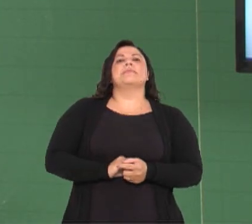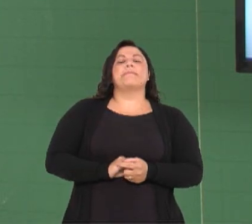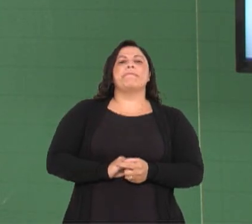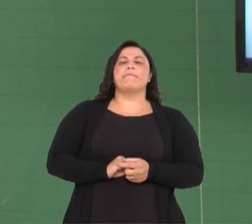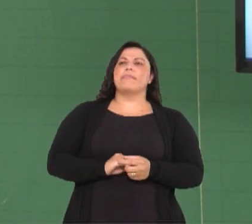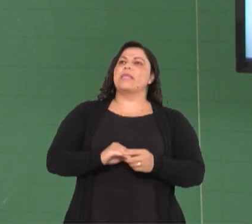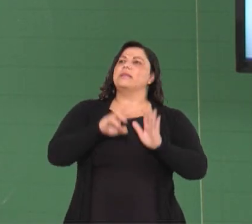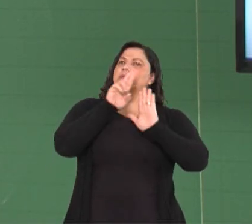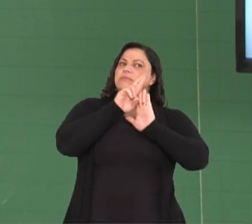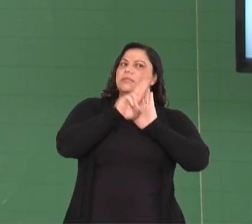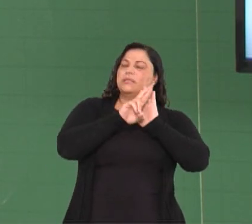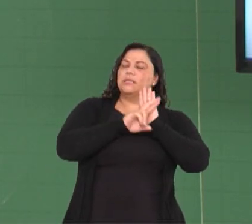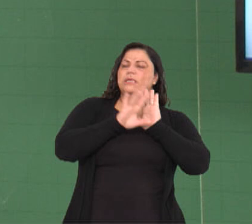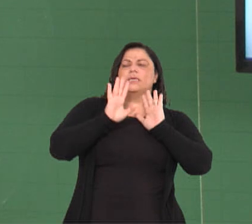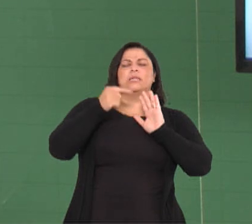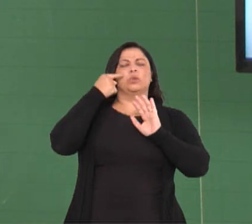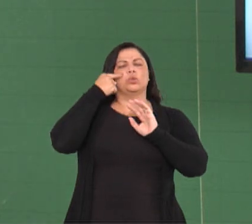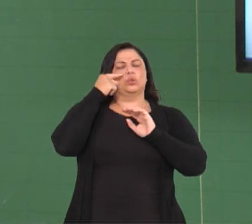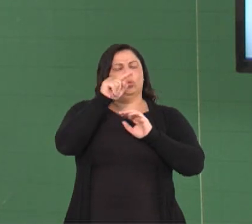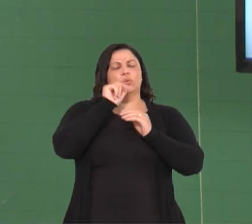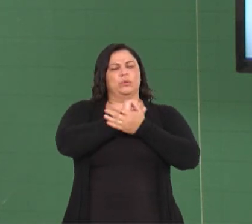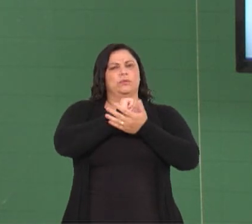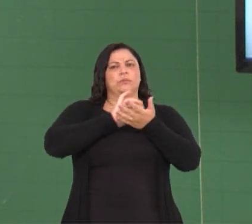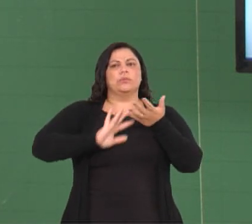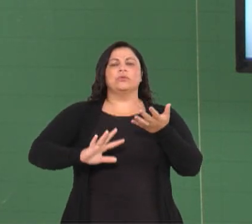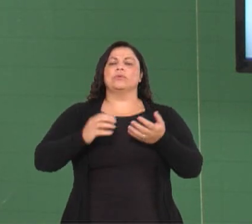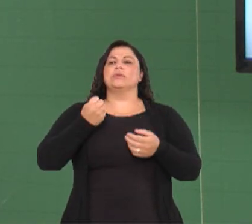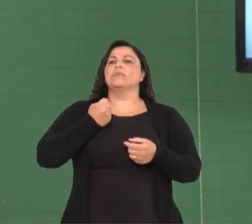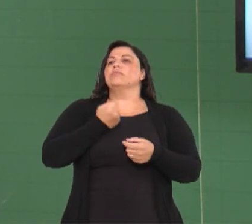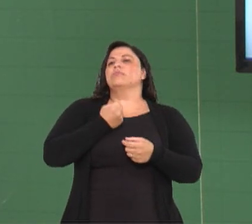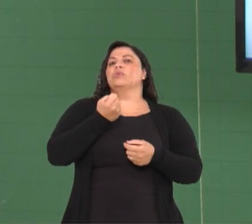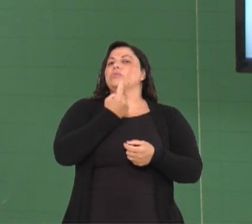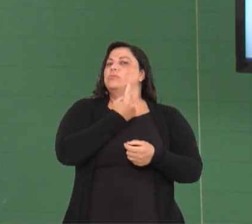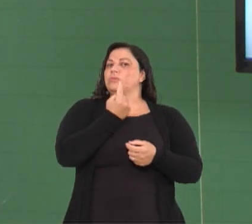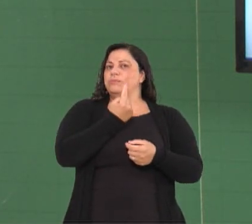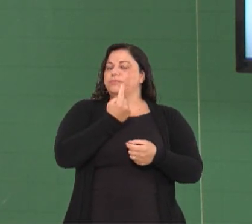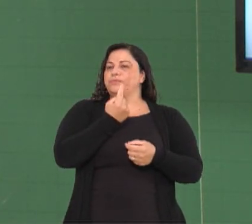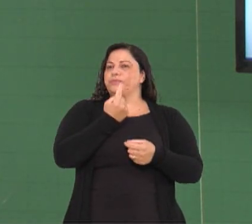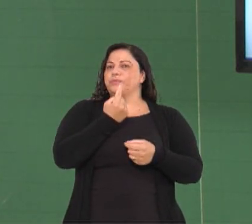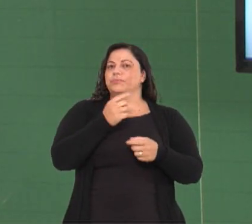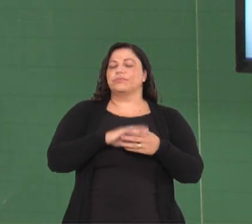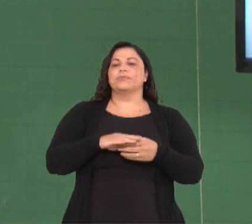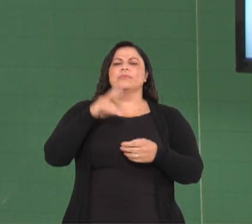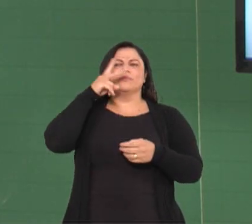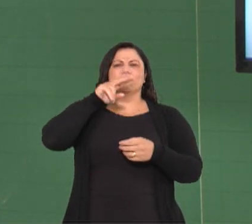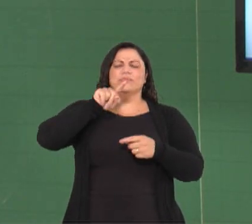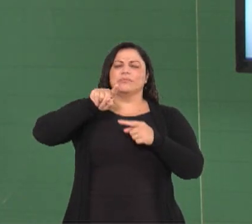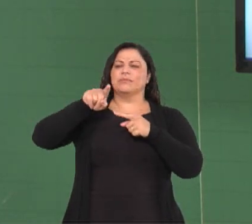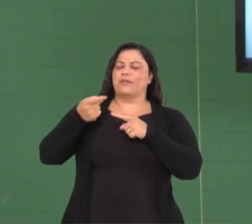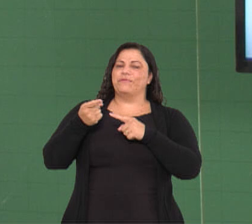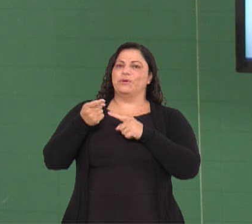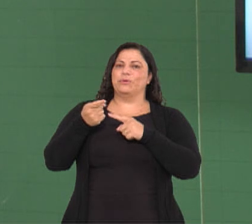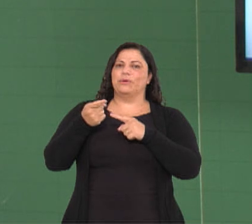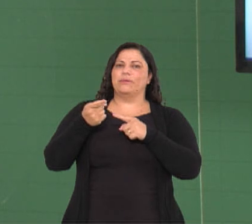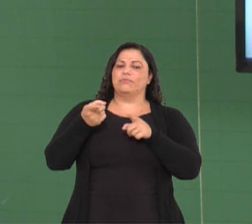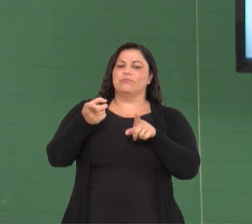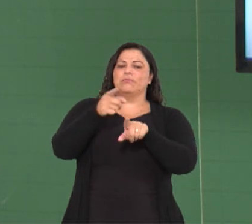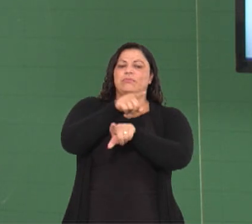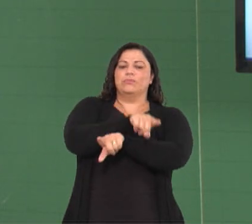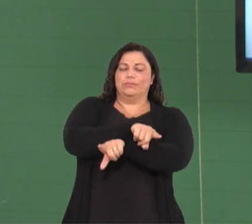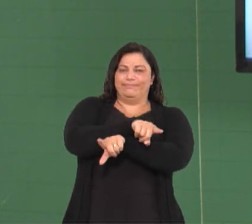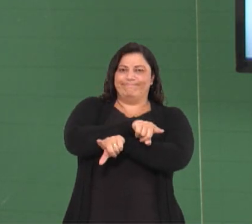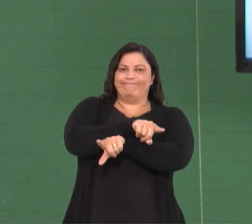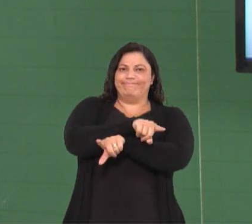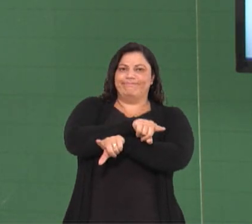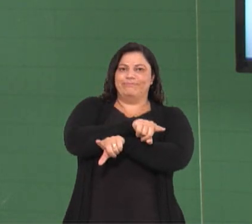na resolução do exercício 1, que é o seguinte: quando a vírgula passa para a esquerda, a quantidade